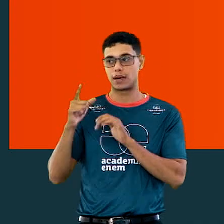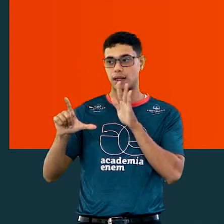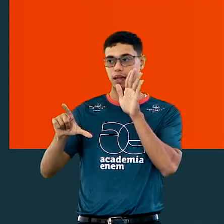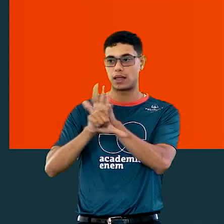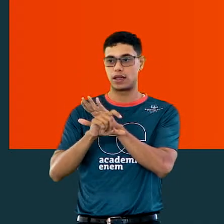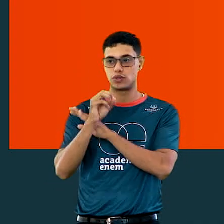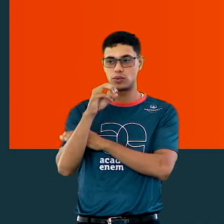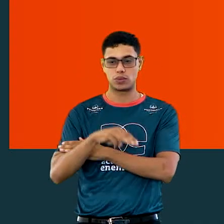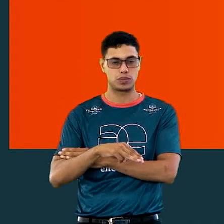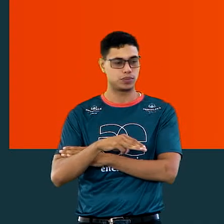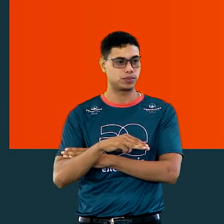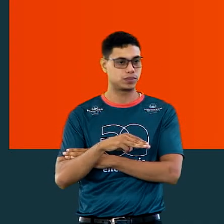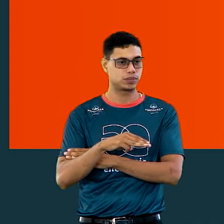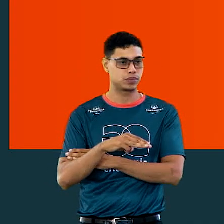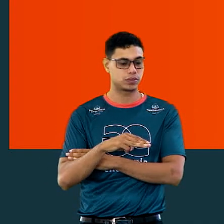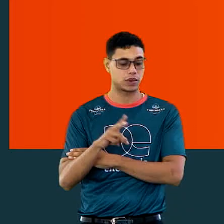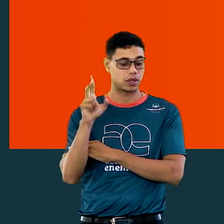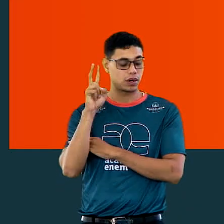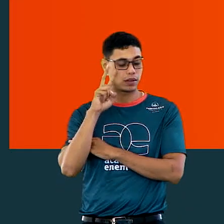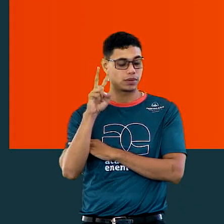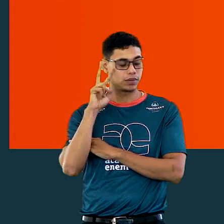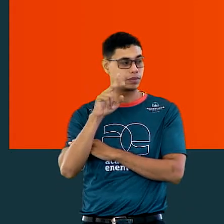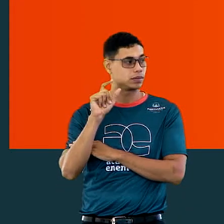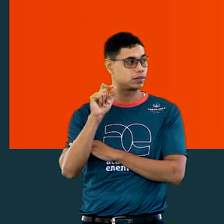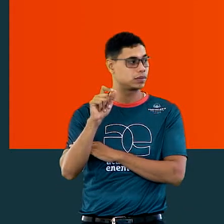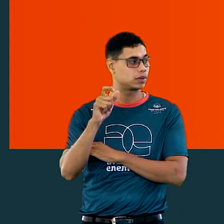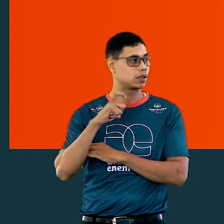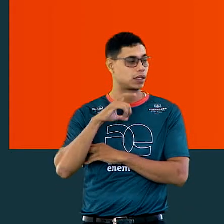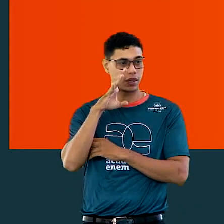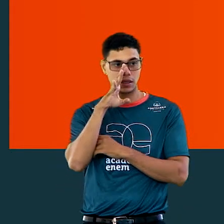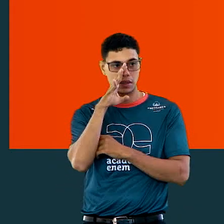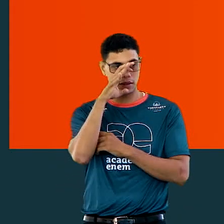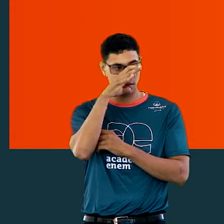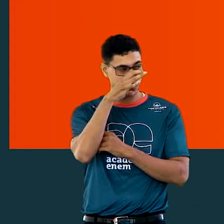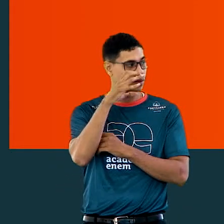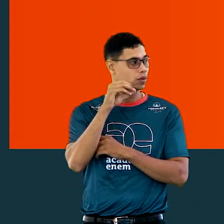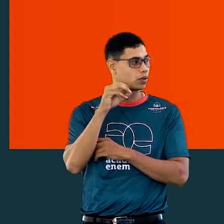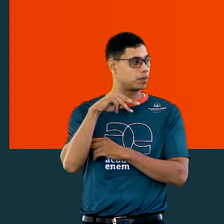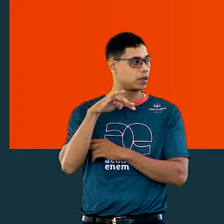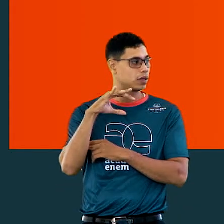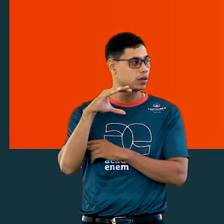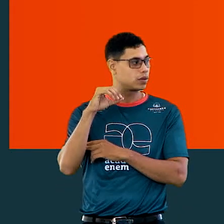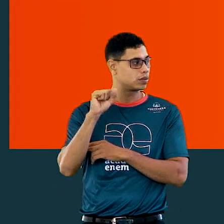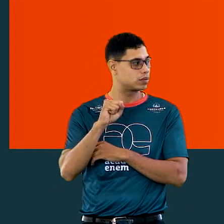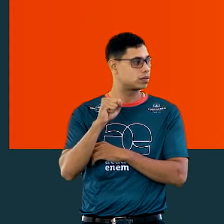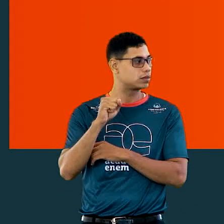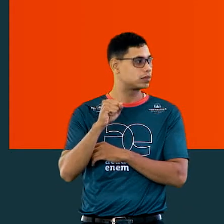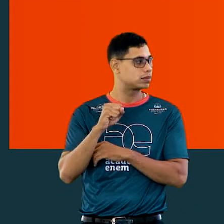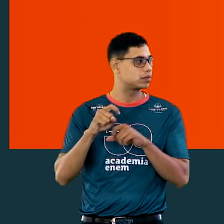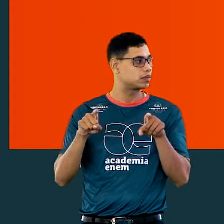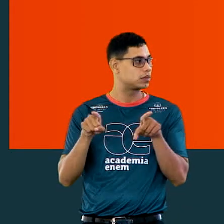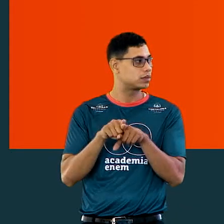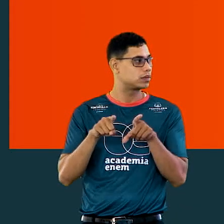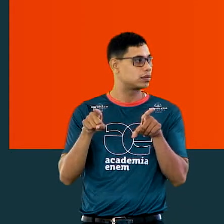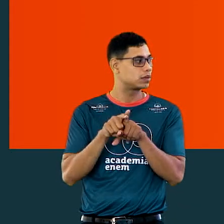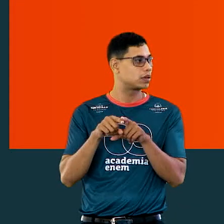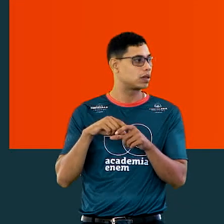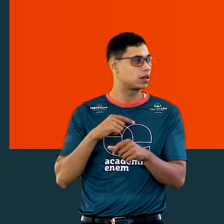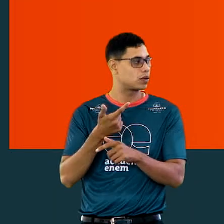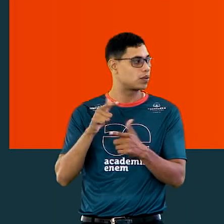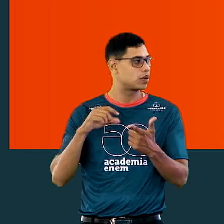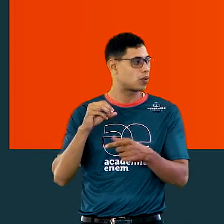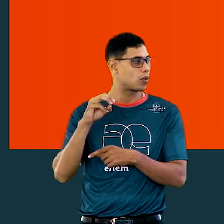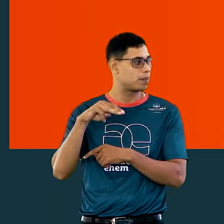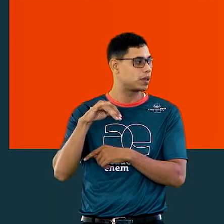de Ohm. Lembrando que existem resistores ômicos, mas existem resistores não